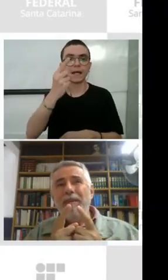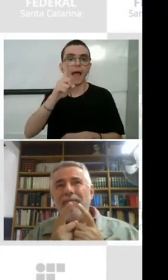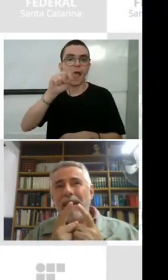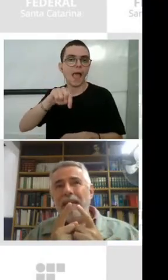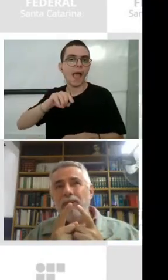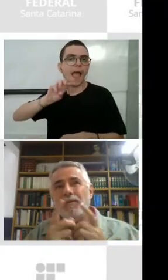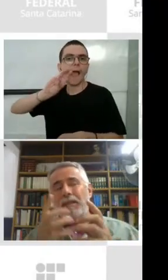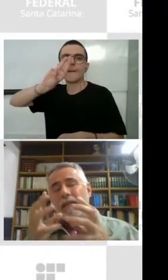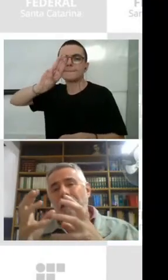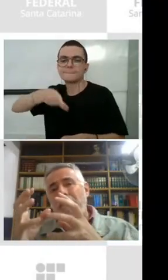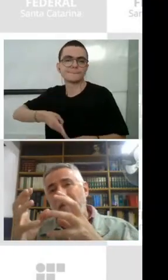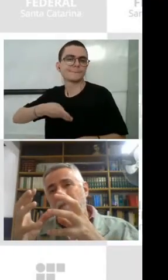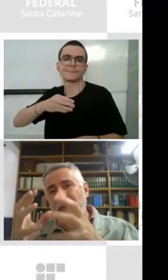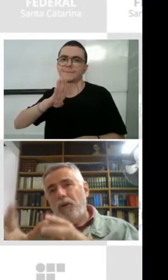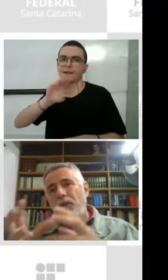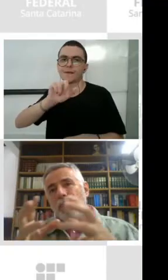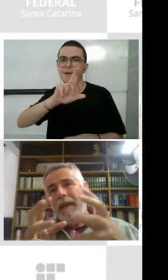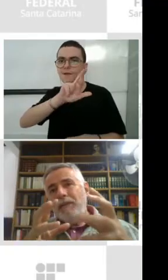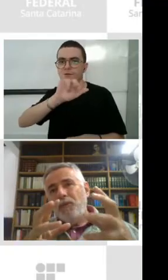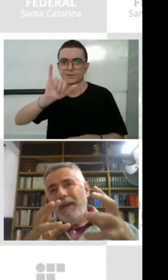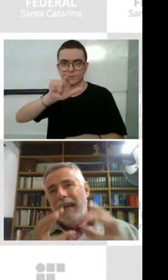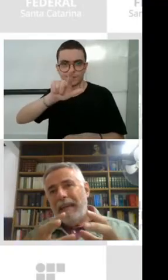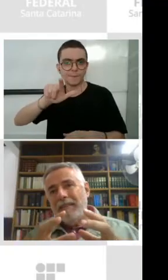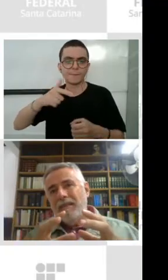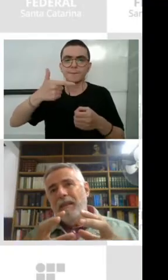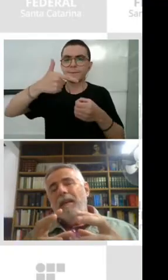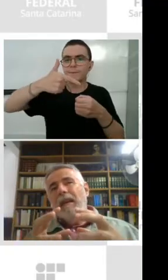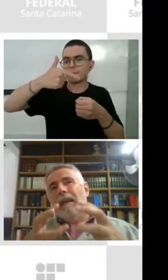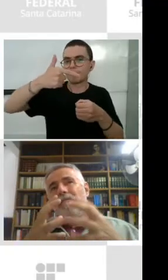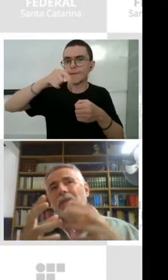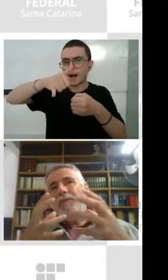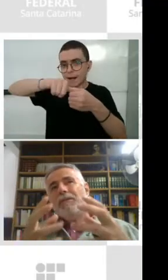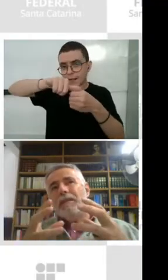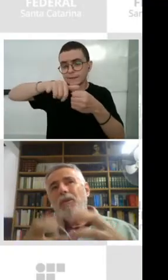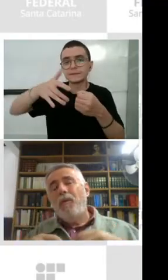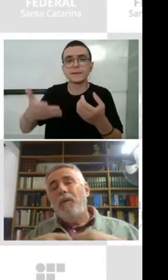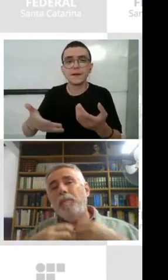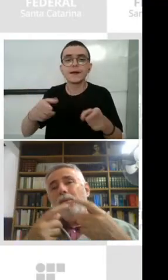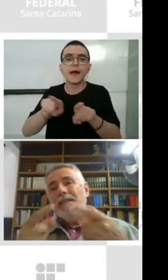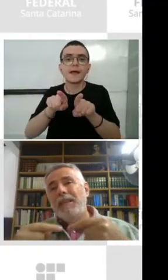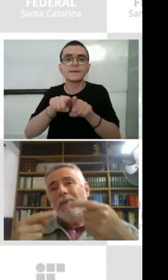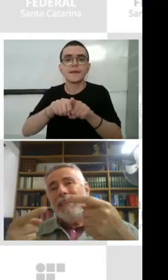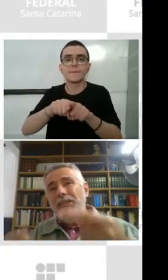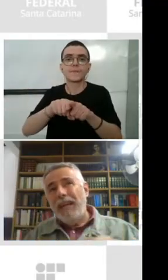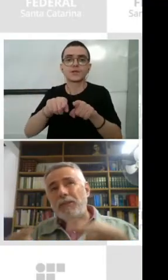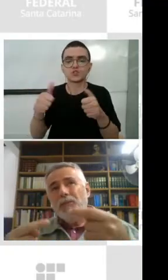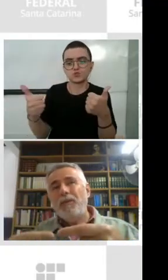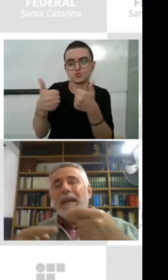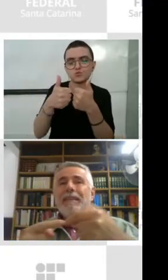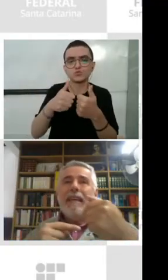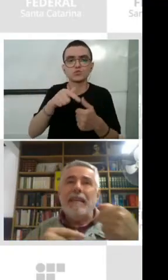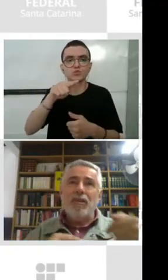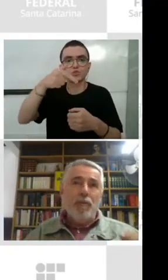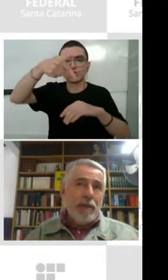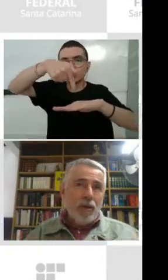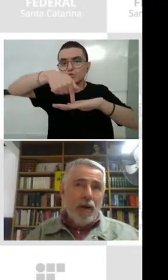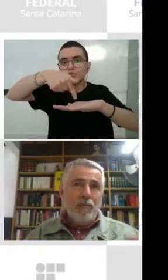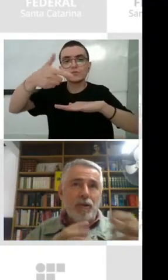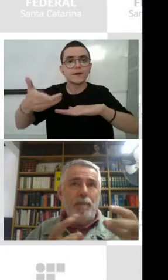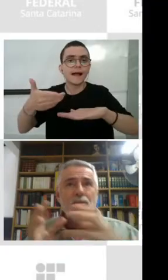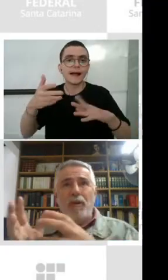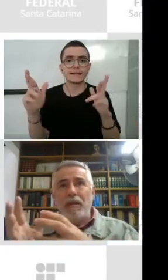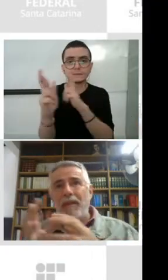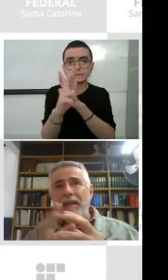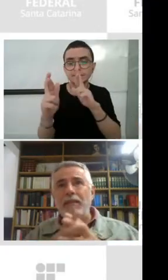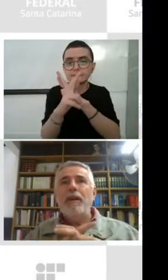de petróleo equivalente, ou seja, petróleo mais o gás, levado em consideração qual é o potencial energético do gás em relação ao